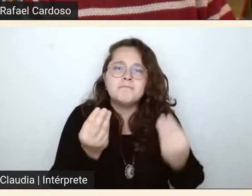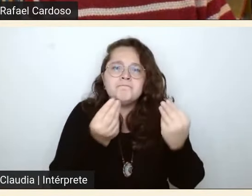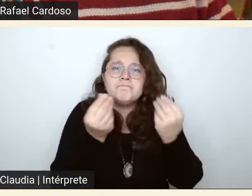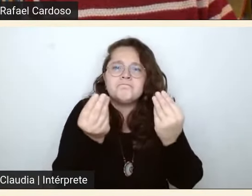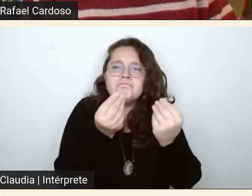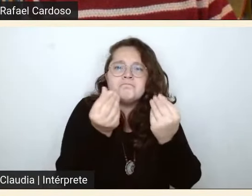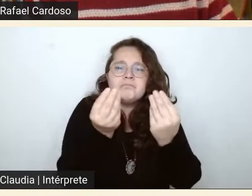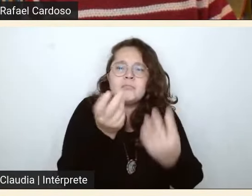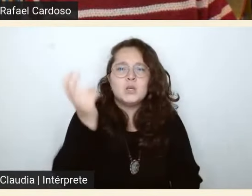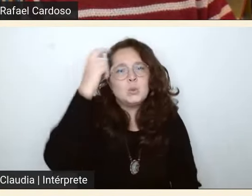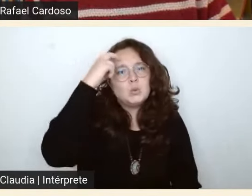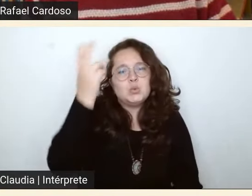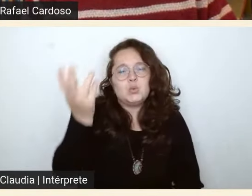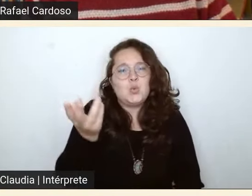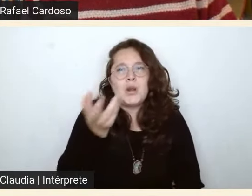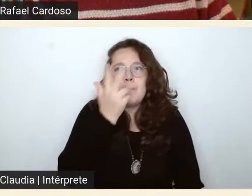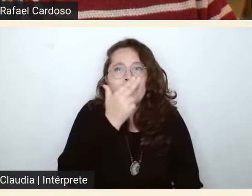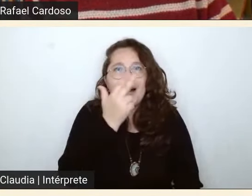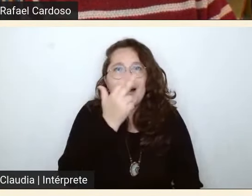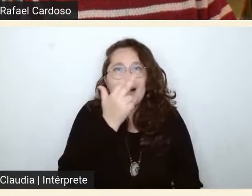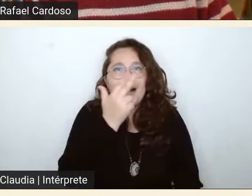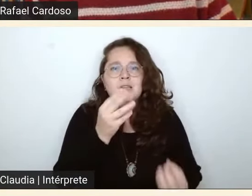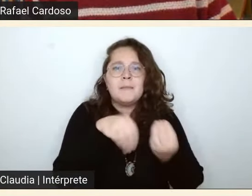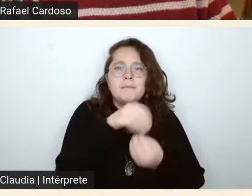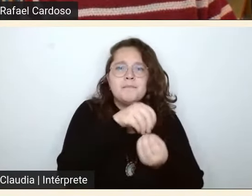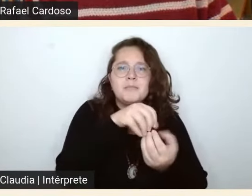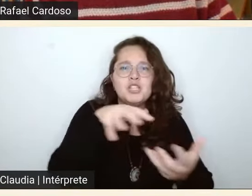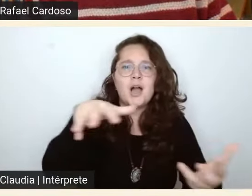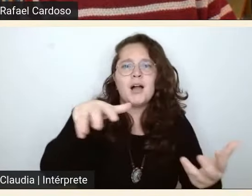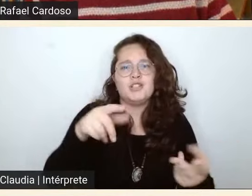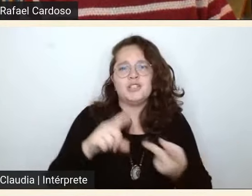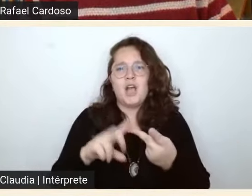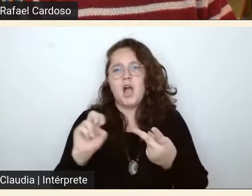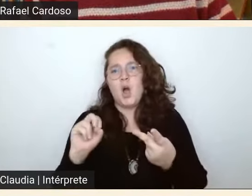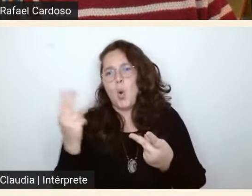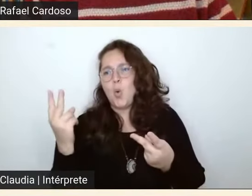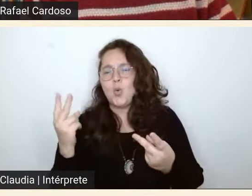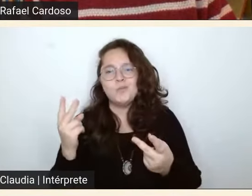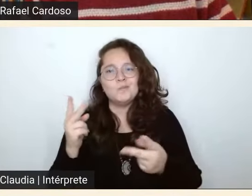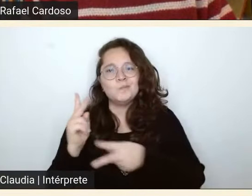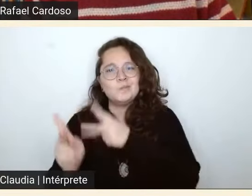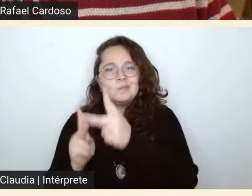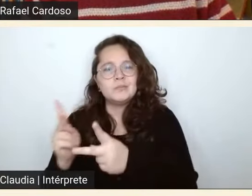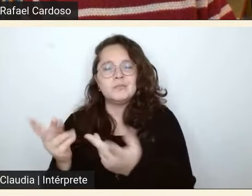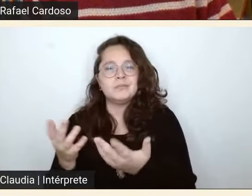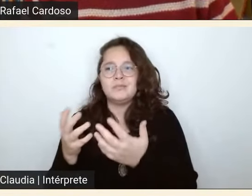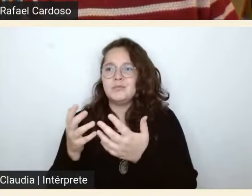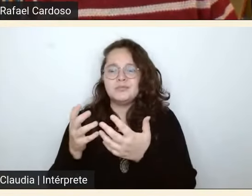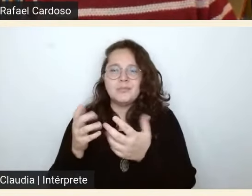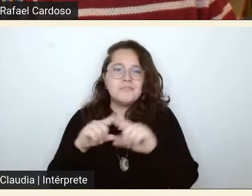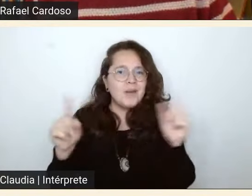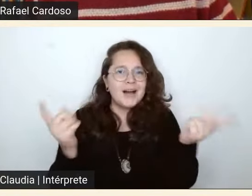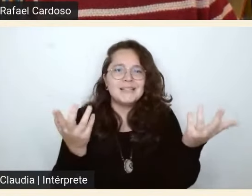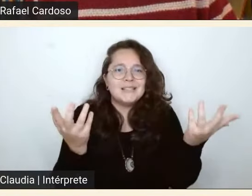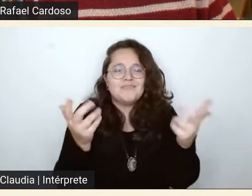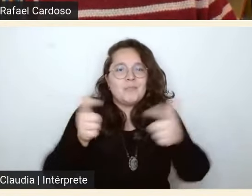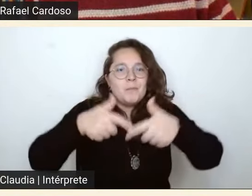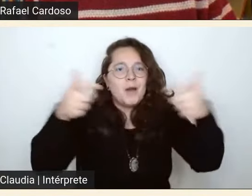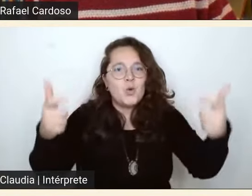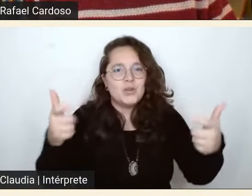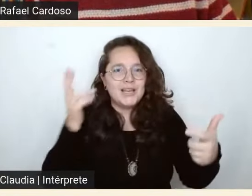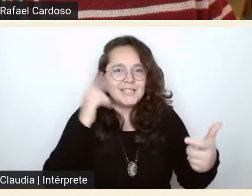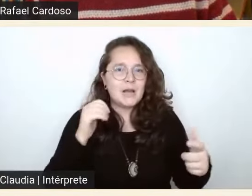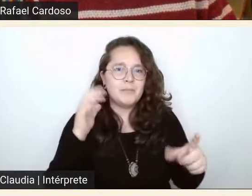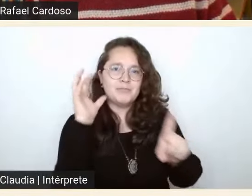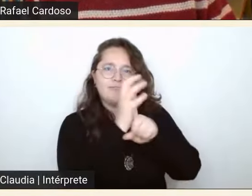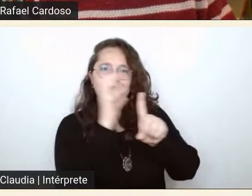cultura midiática, uma cultura de massa, uma cultura de alcance majoritário, eu diria.